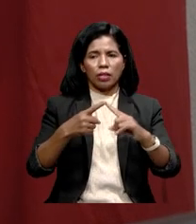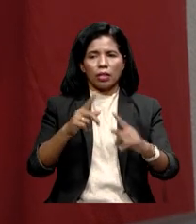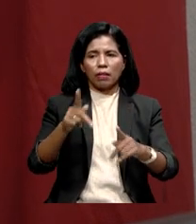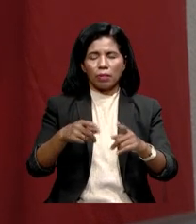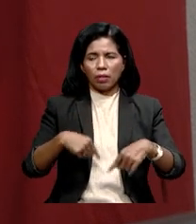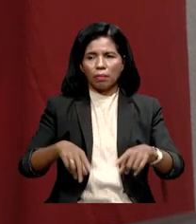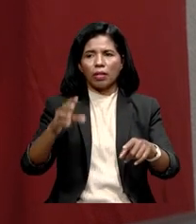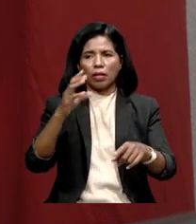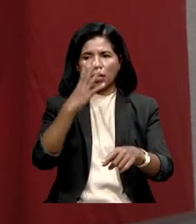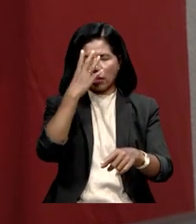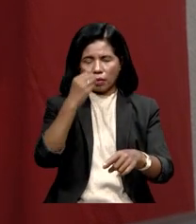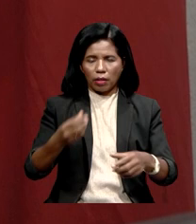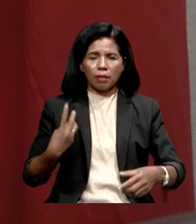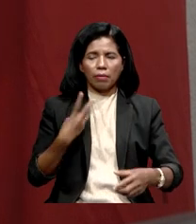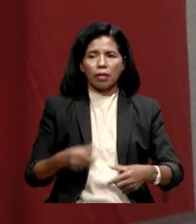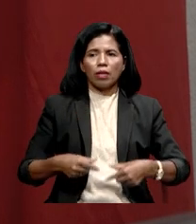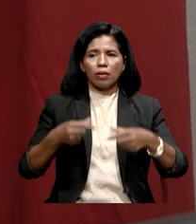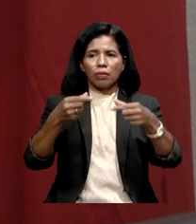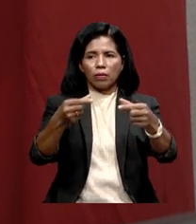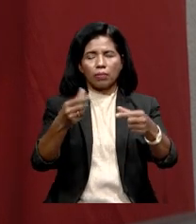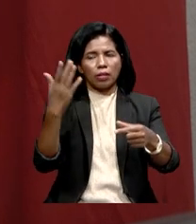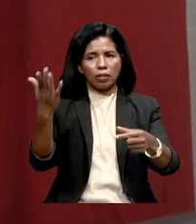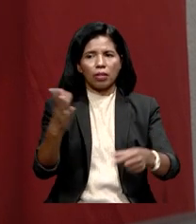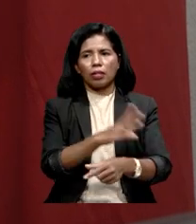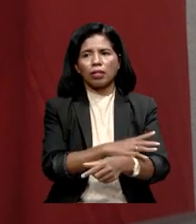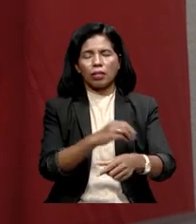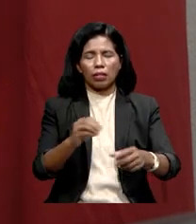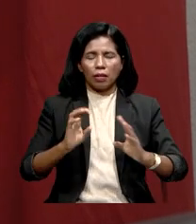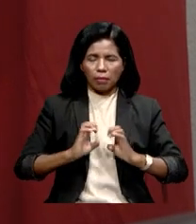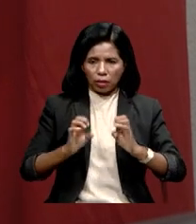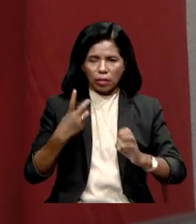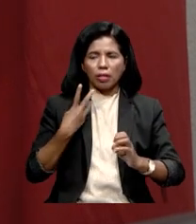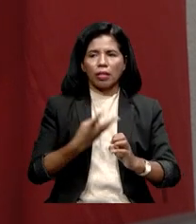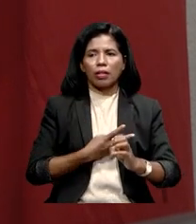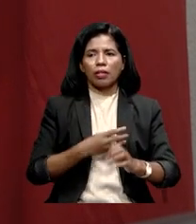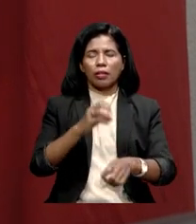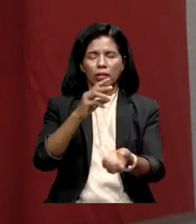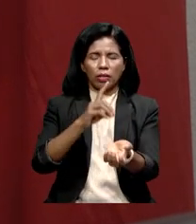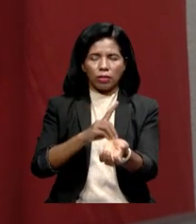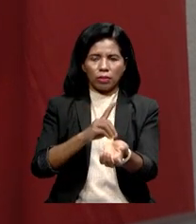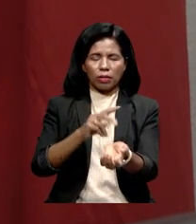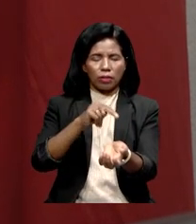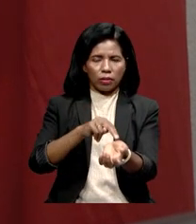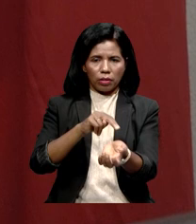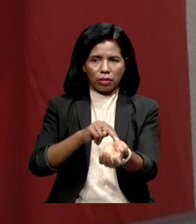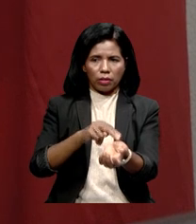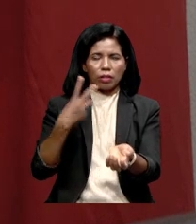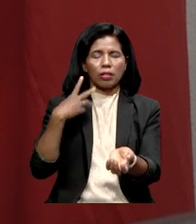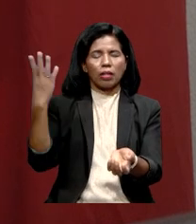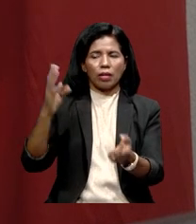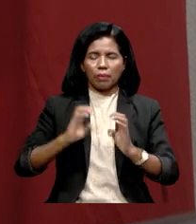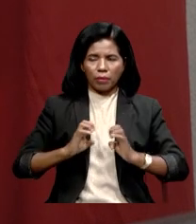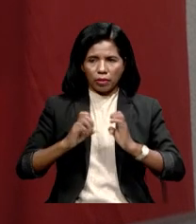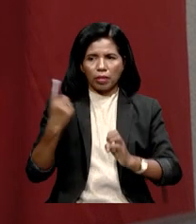baixar, não foi, a minha bela entrega para parte relara. A ver quando durante a emergência, então, enfermeiro, médicos, não vai me emergência, na